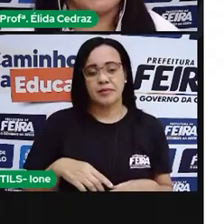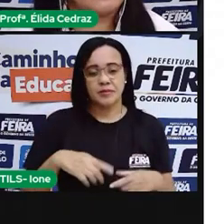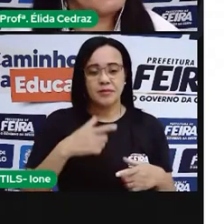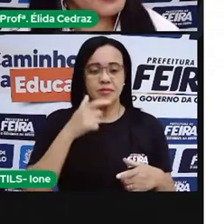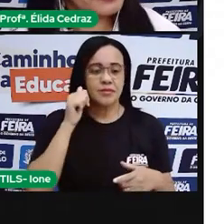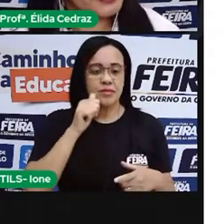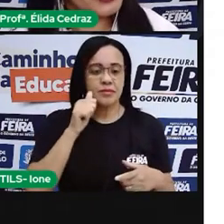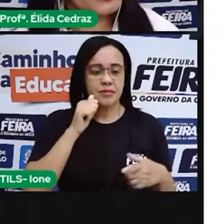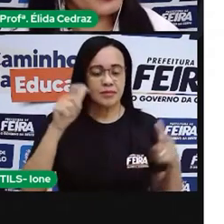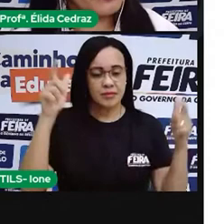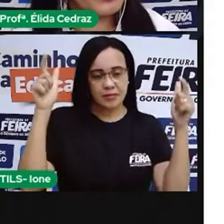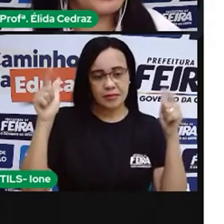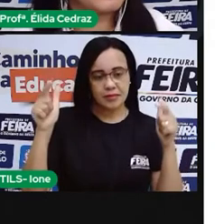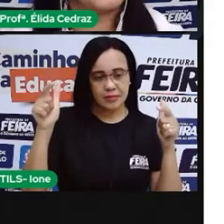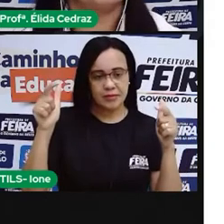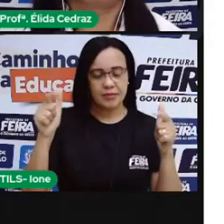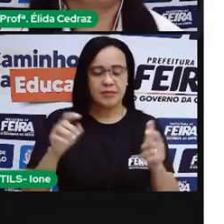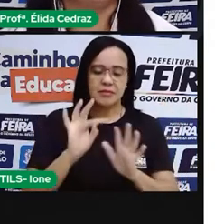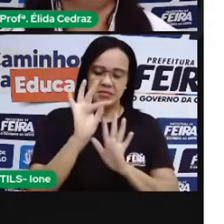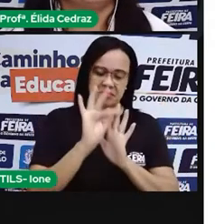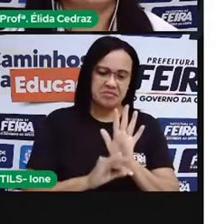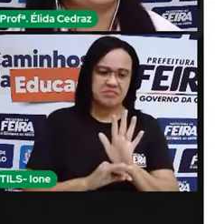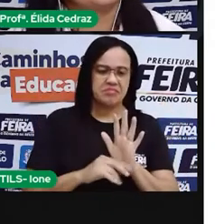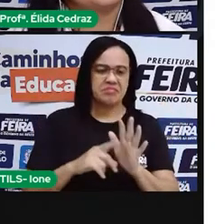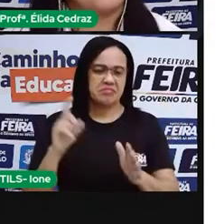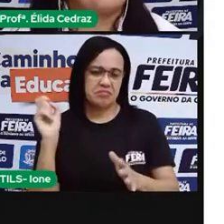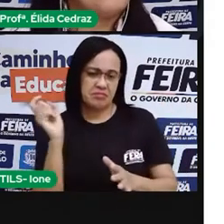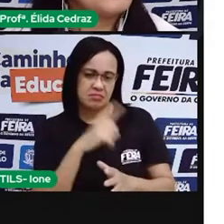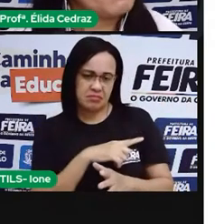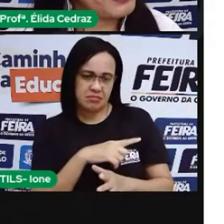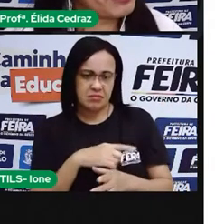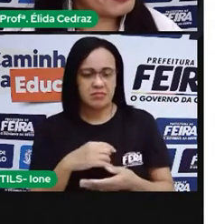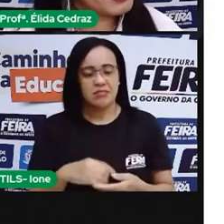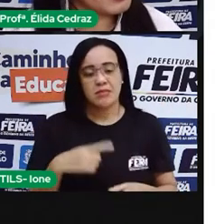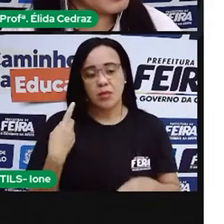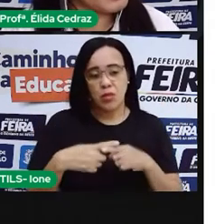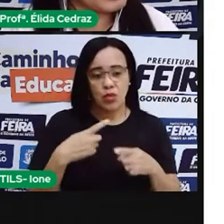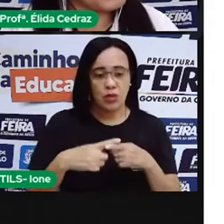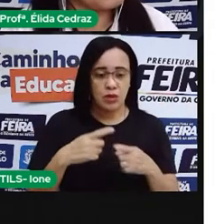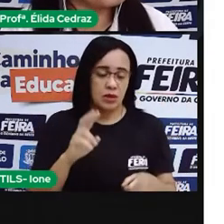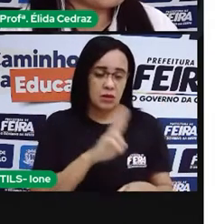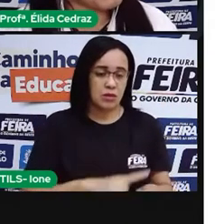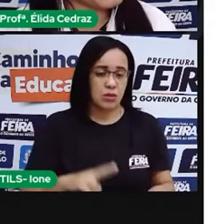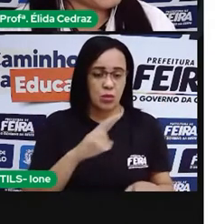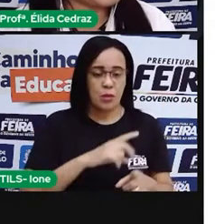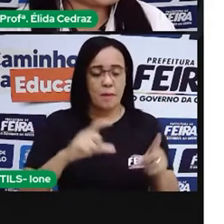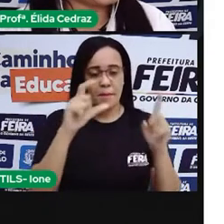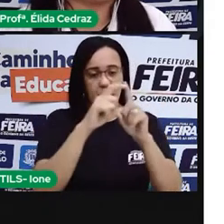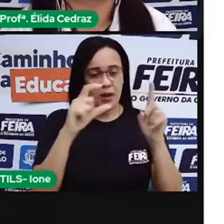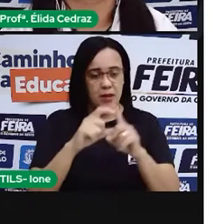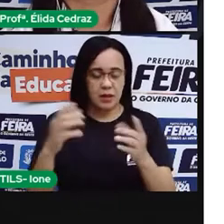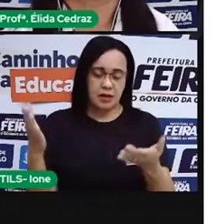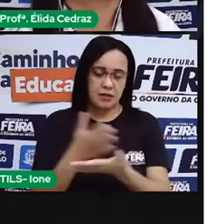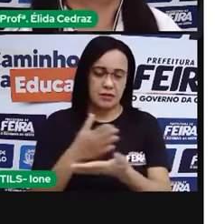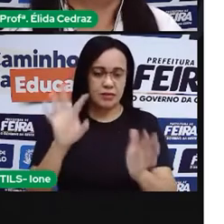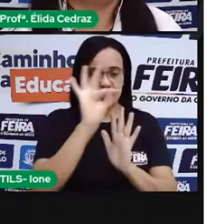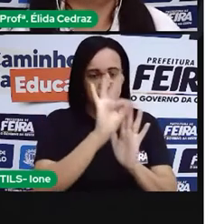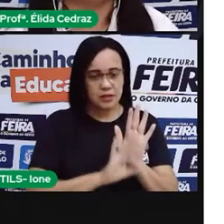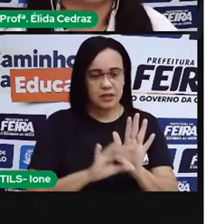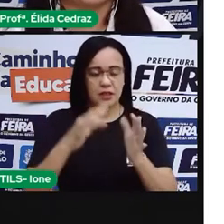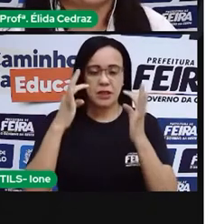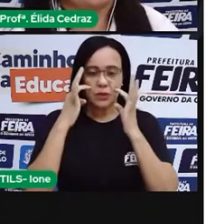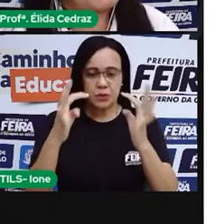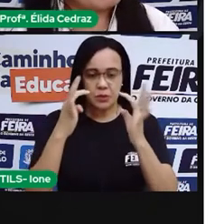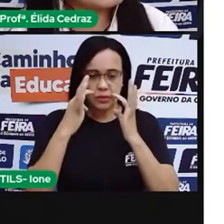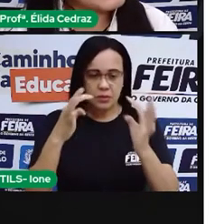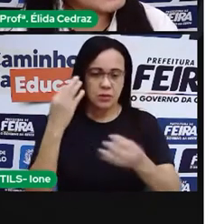a senhora trouxe esse trava-língua, esse texto tão grande? Nós vamos utilizar algumas palavras desse texto. Vamos prestar atenção? Vamos